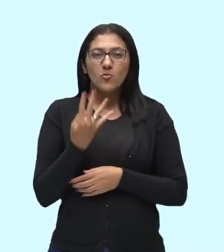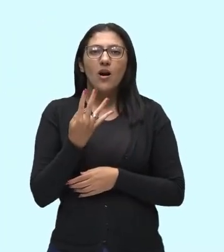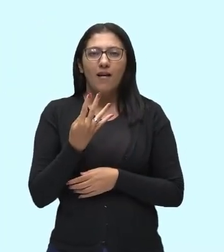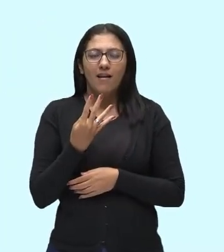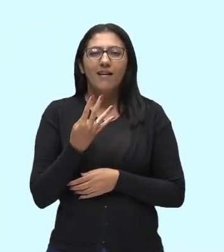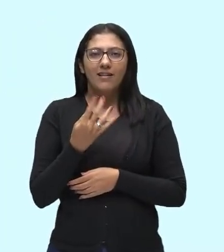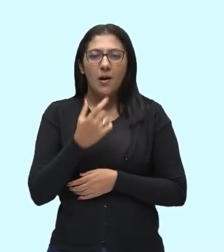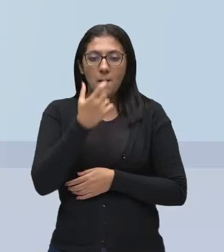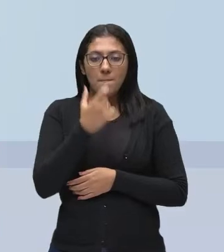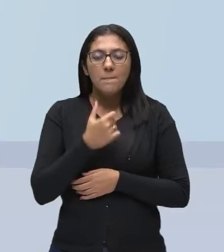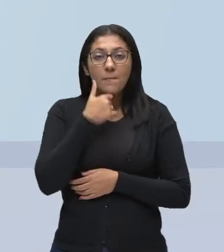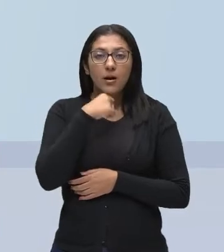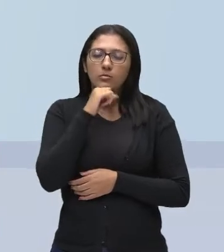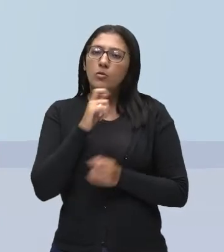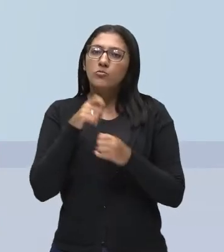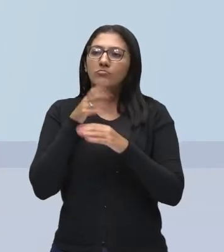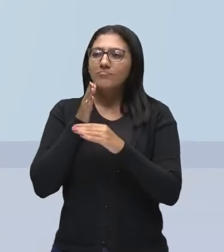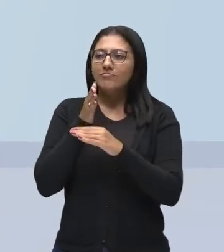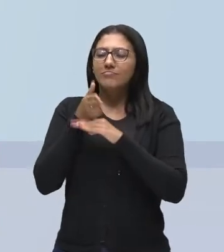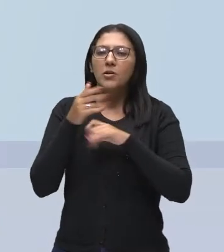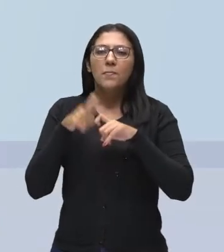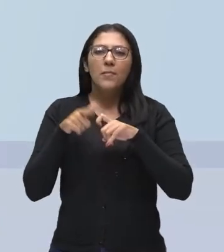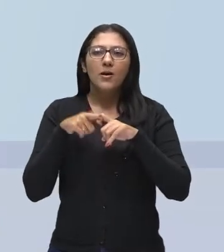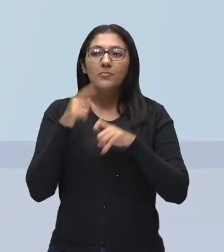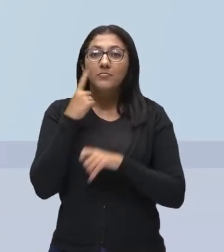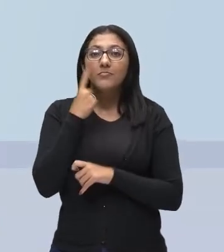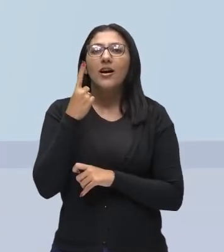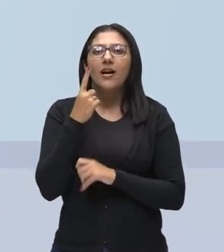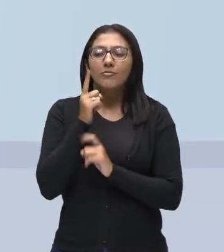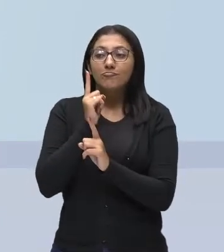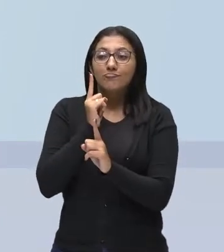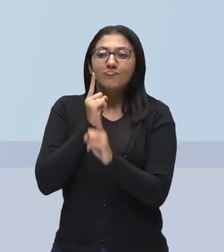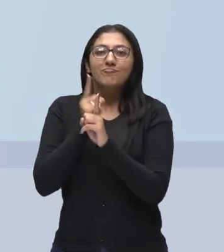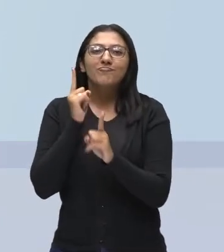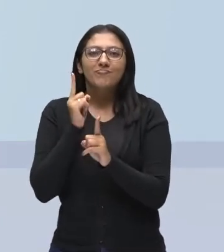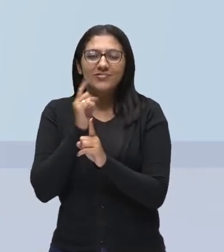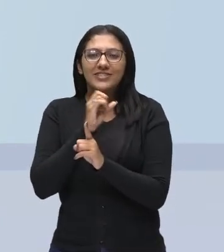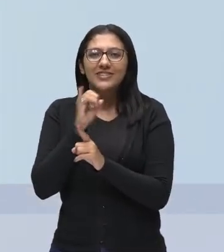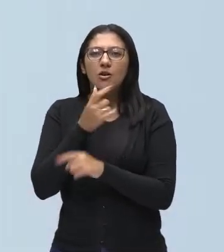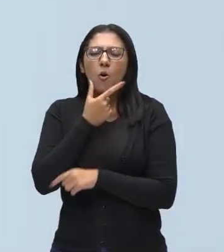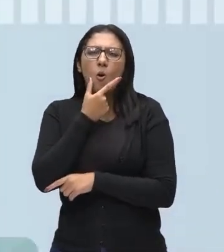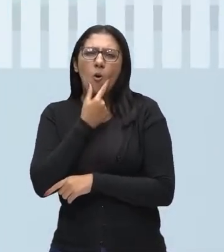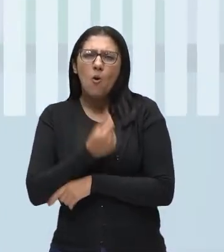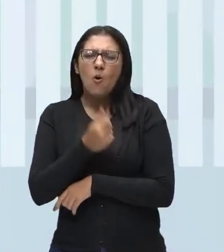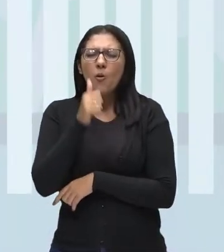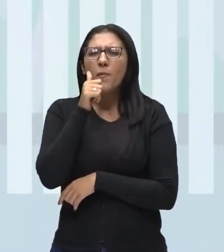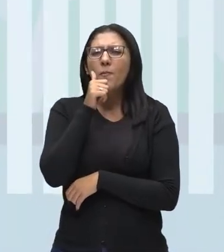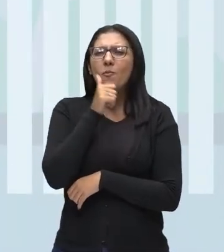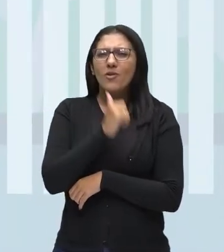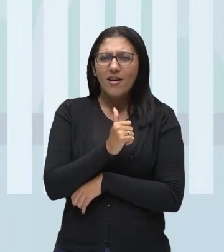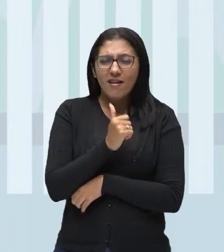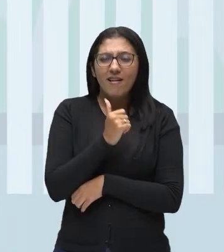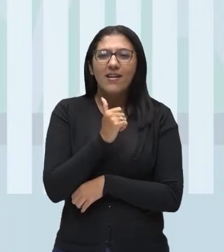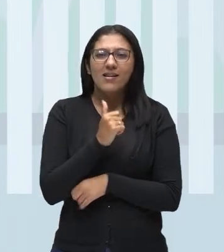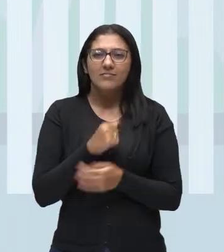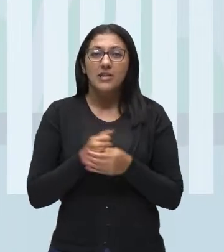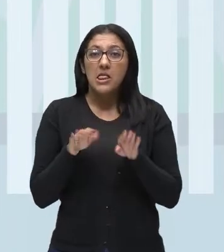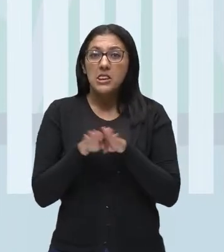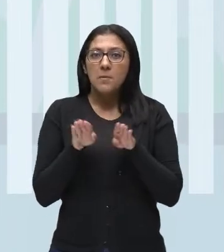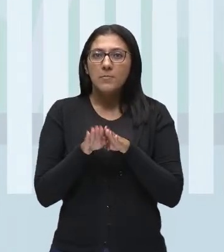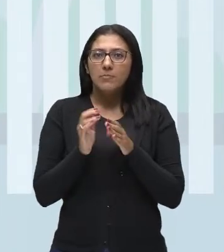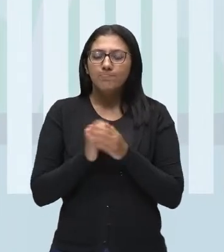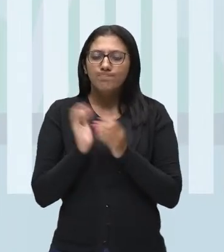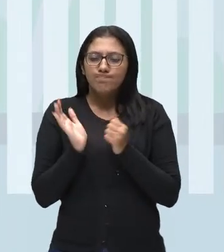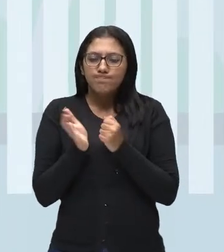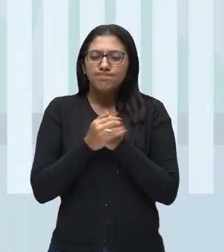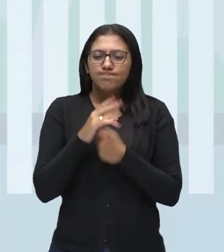poder ir ao médico para sabe para quê? Para descobrir qual é o sexo do bebê. Se vai ser menino, se vai ser menina. Guardar essa informação, quem